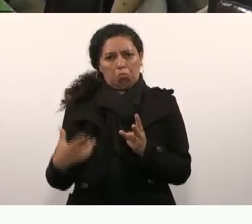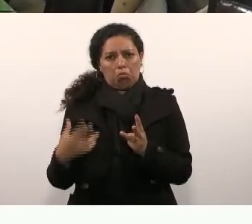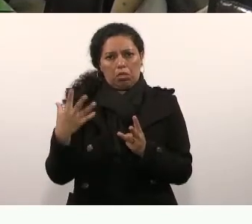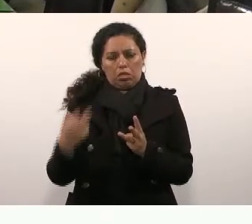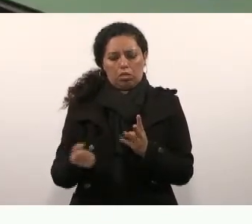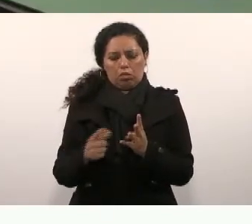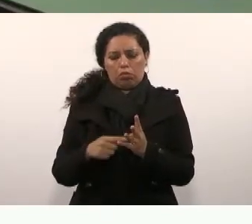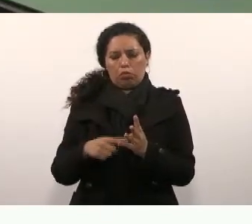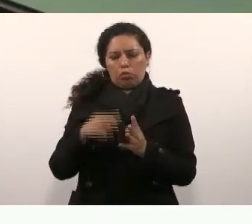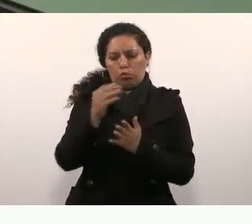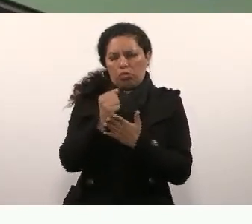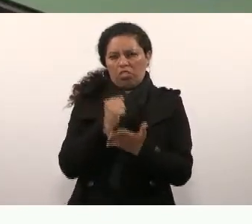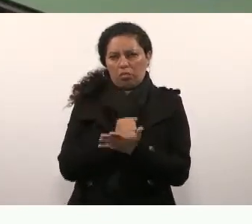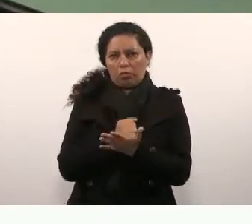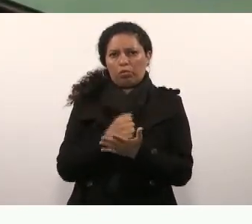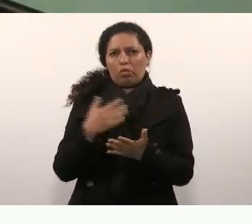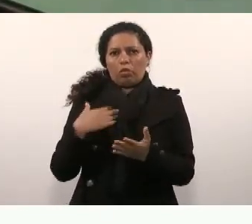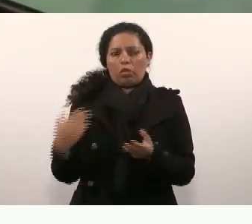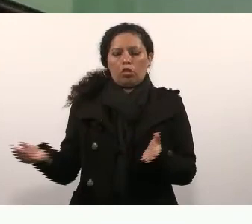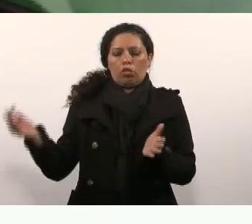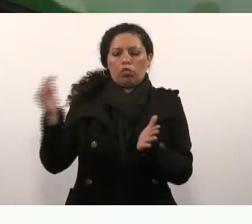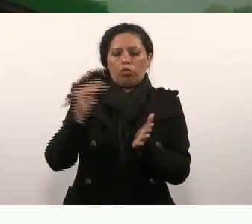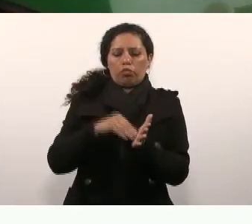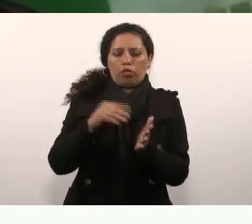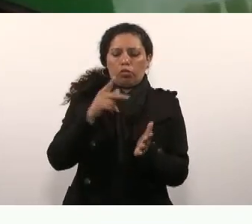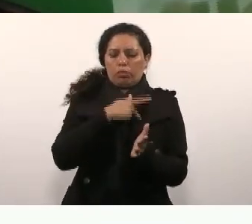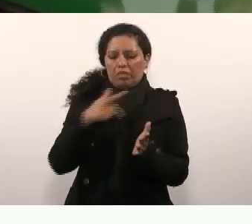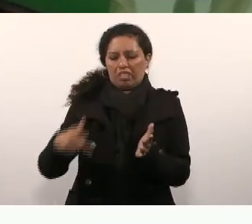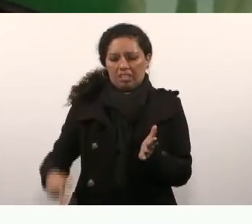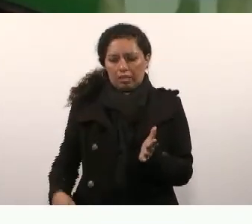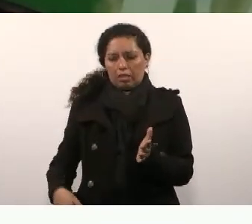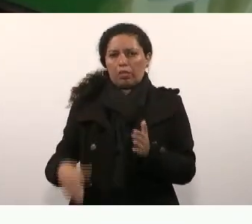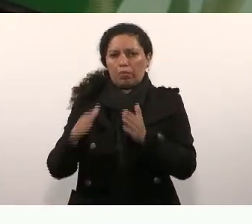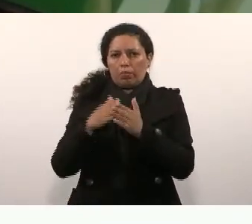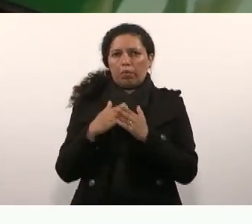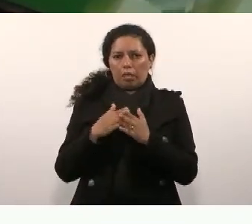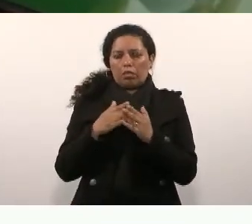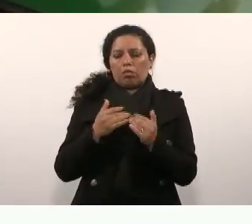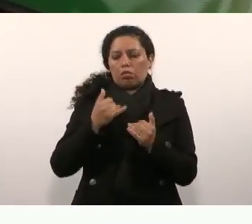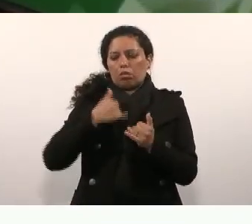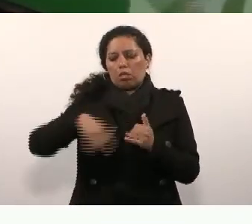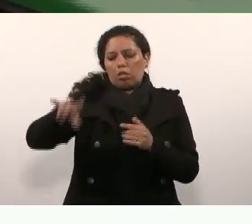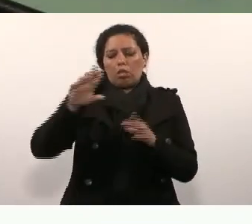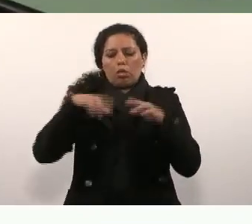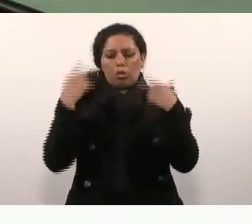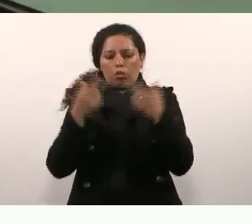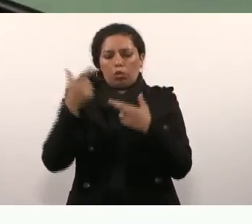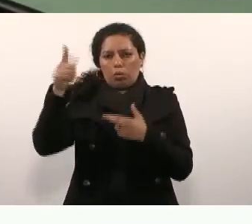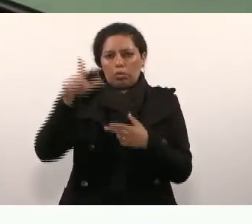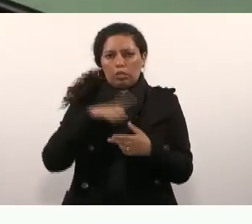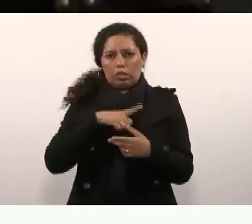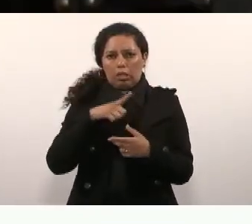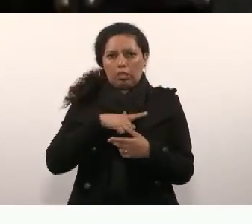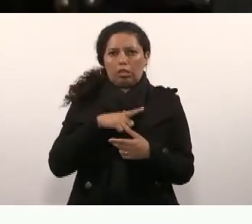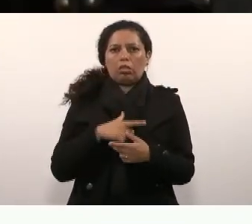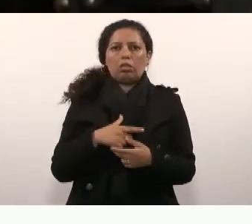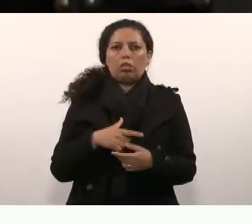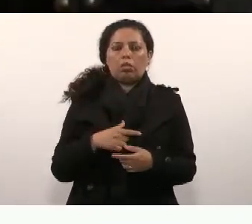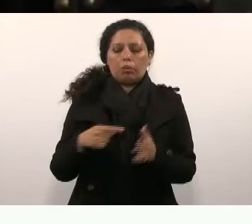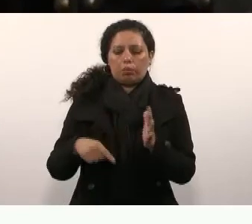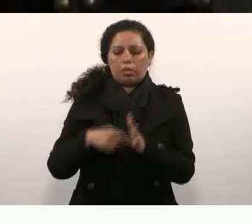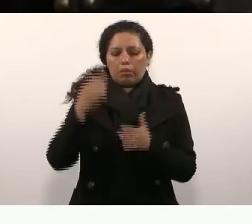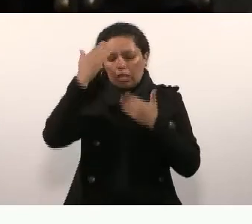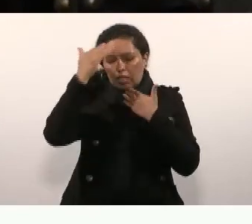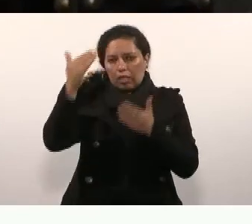relator, aprovado nos termos do parecer do relator. Eu devolvo a presidência do deputado Renan Ferreirinha e peço licença, que eu tenho uma agenda agora 11h30, preciso me retirar. Com certeza.